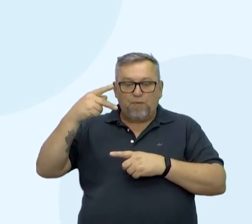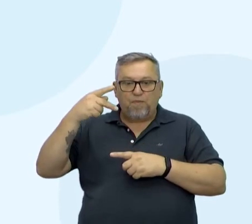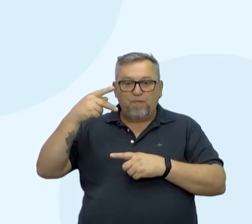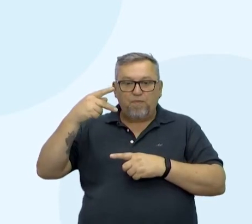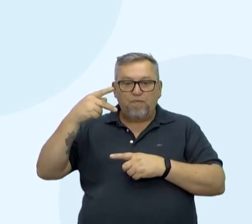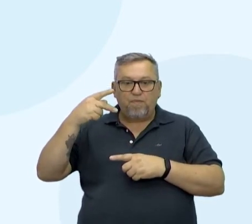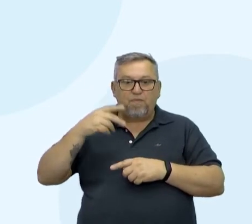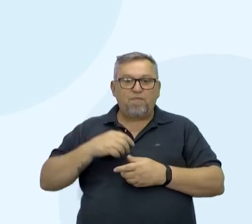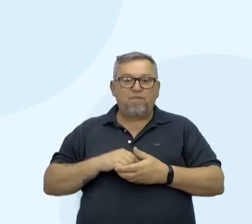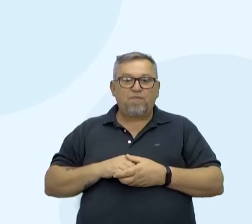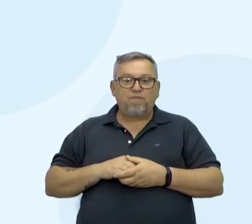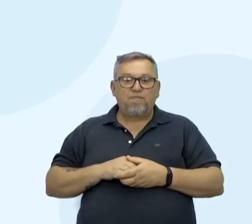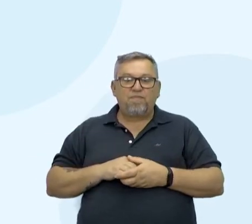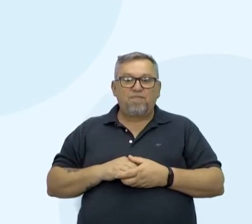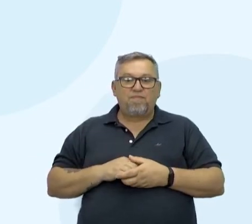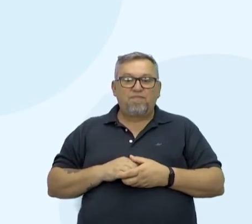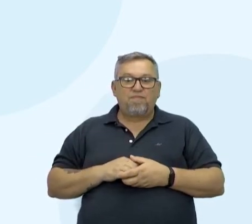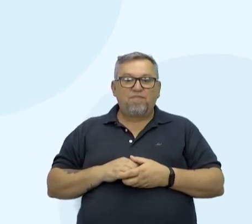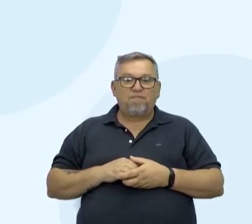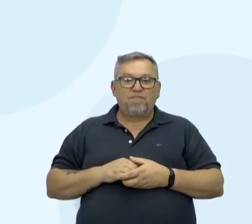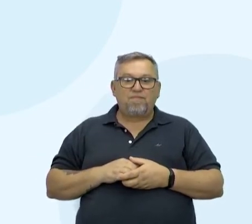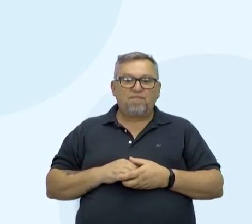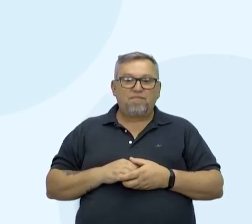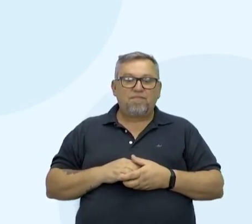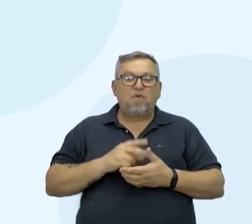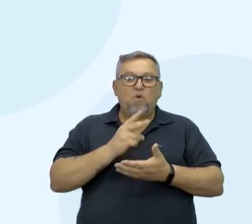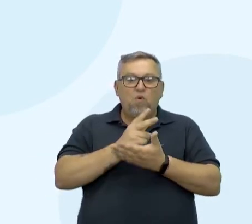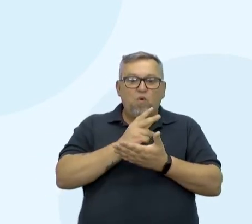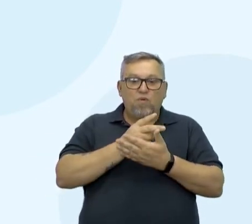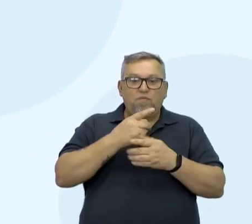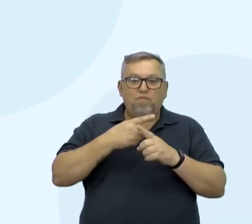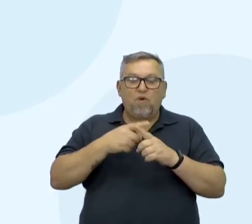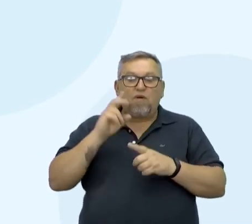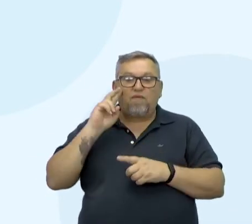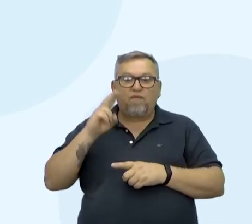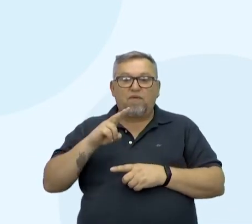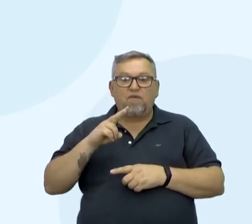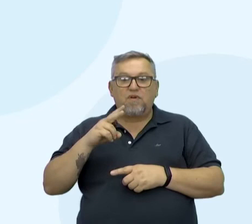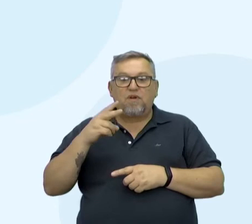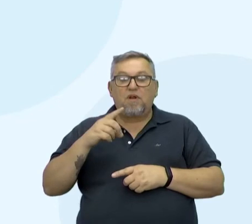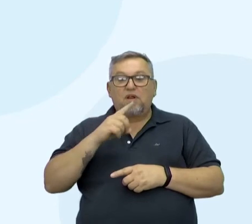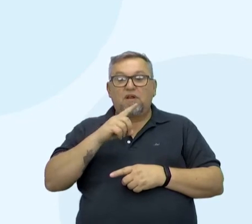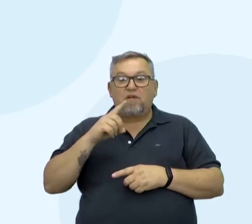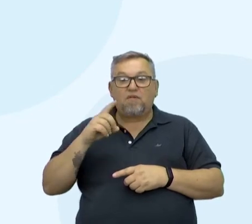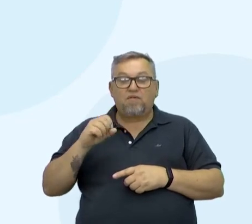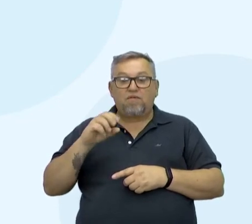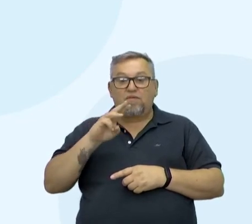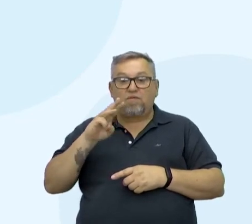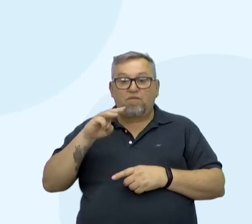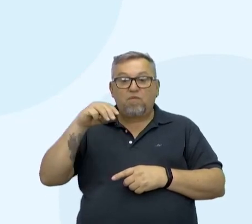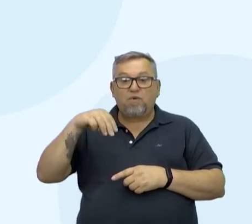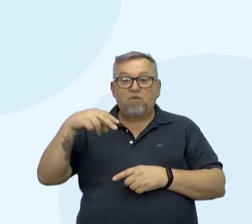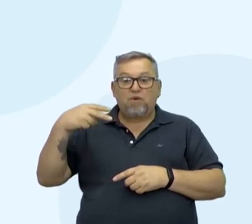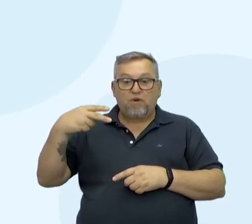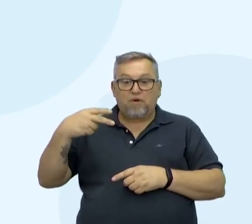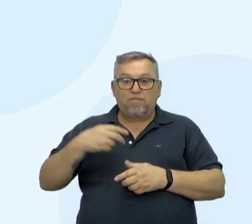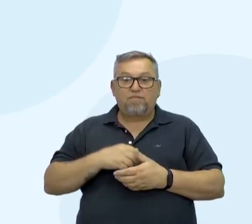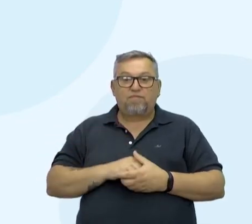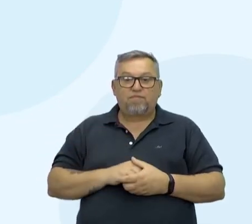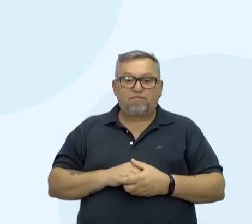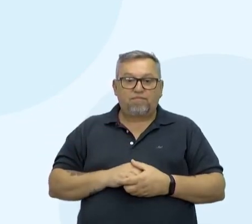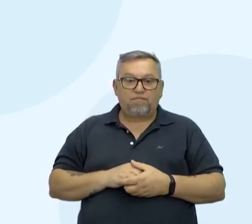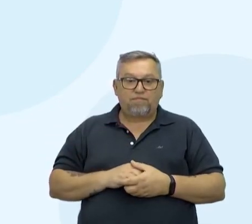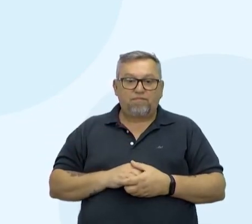o quê? Aqui, a constante multiplicado pela velocidade da luz. Então vai dar isso aqui, ó. 119 watts por metro